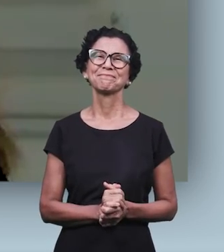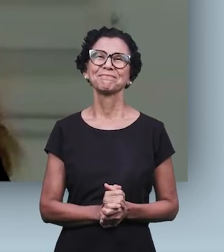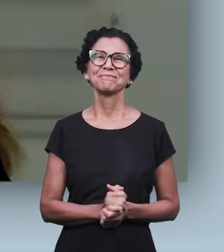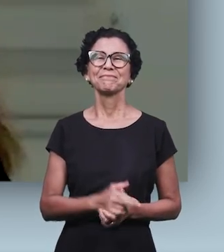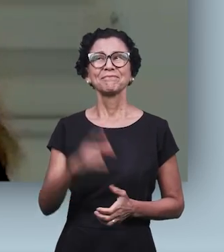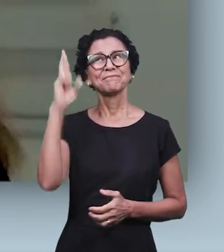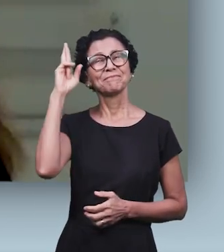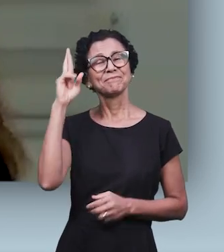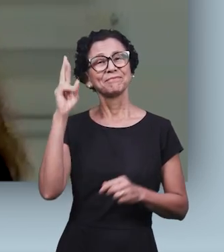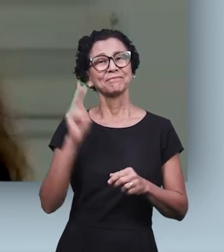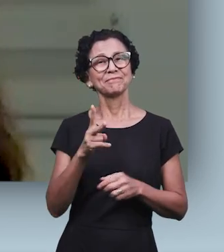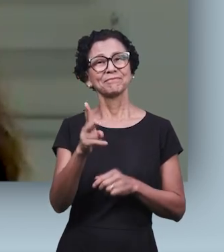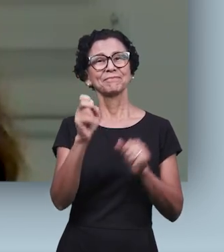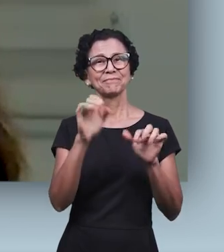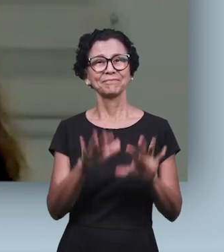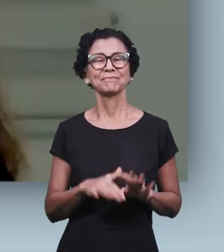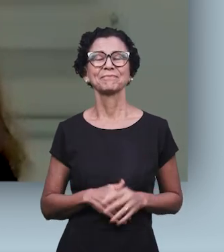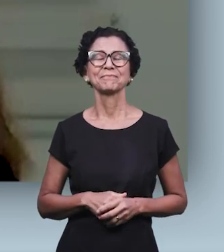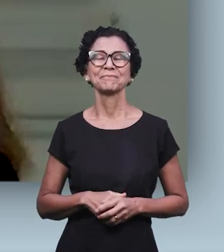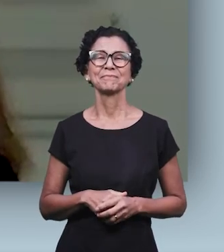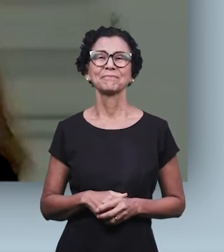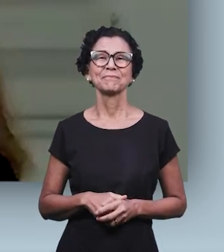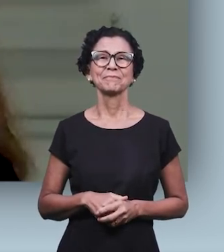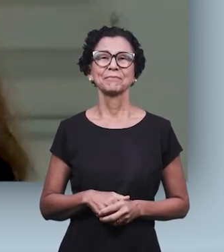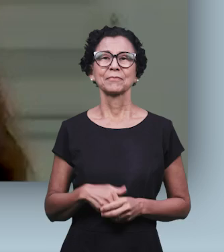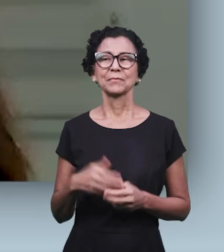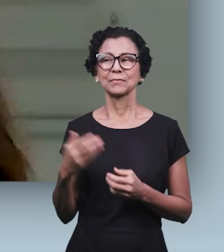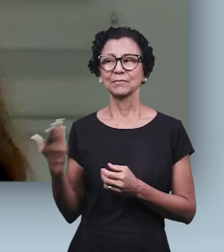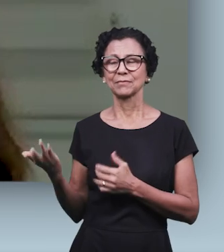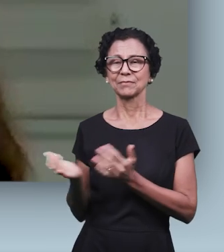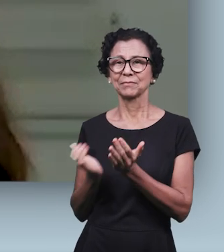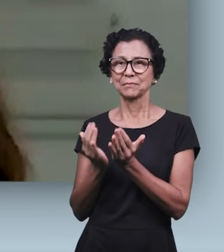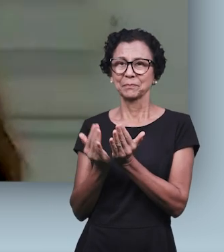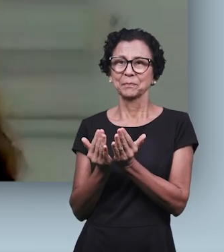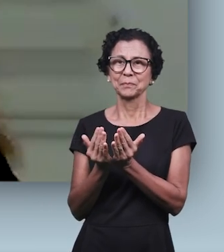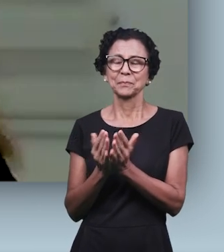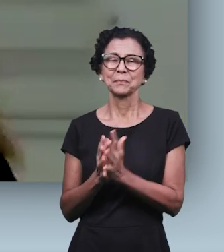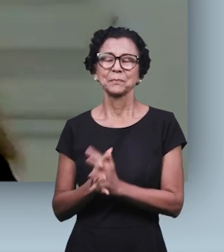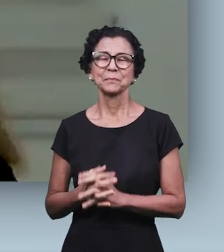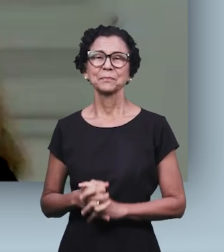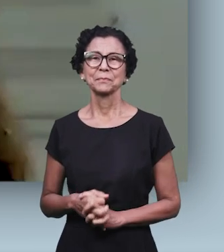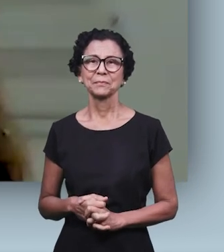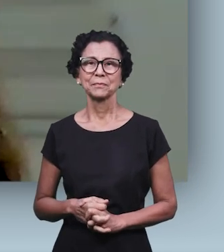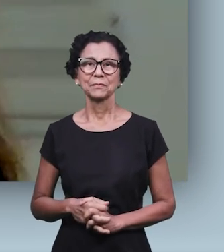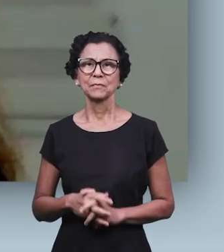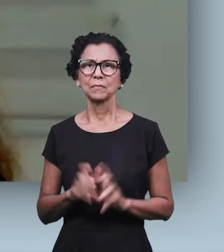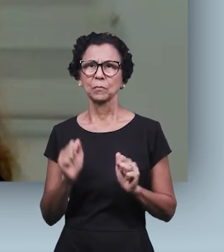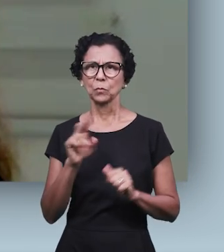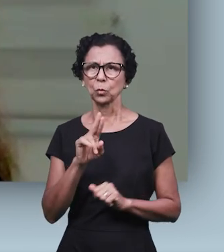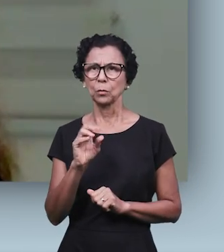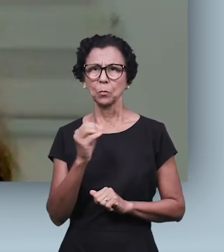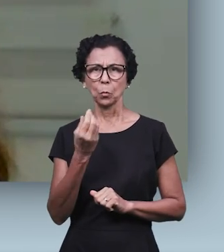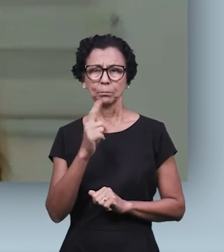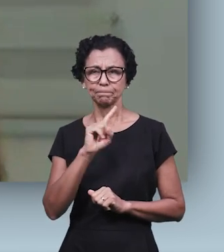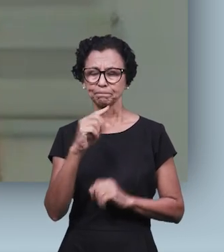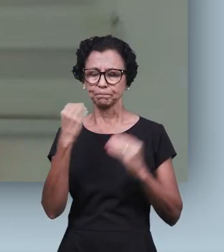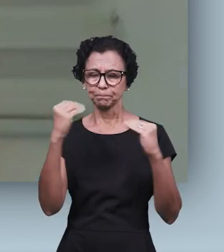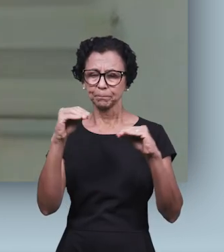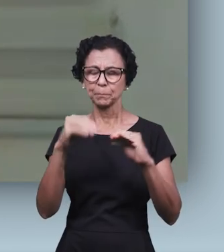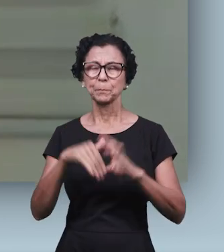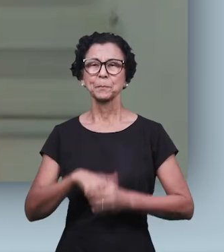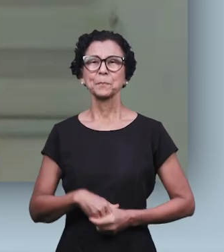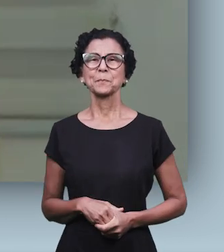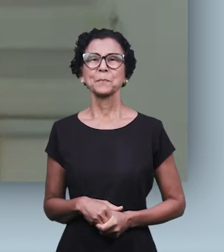Senhor vai fazer o resto. Então, nesse caso aqui eu fiz o barquinho, podendo ser usado com nome ou sem nome, e